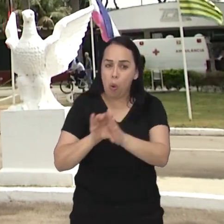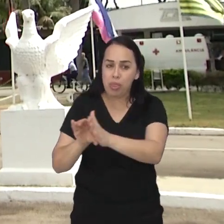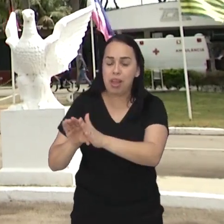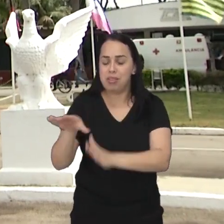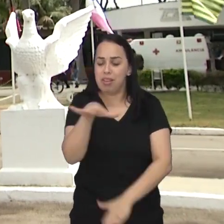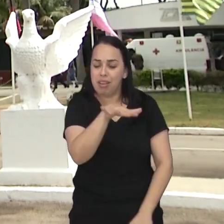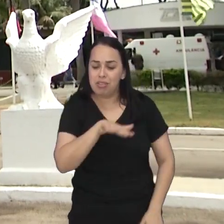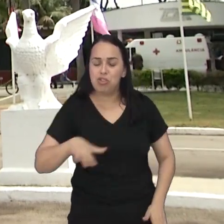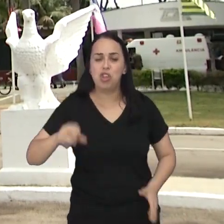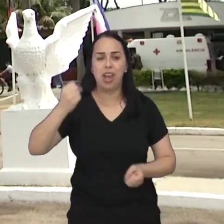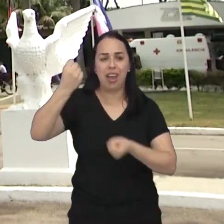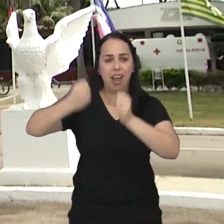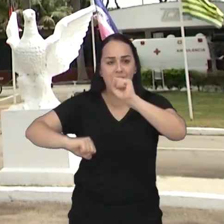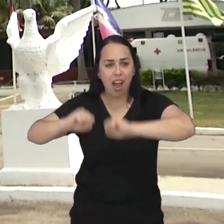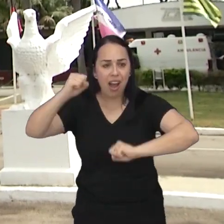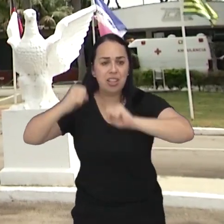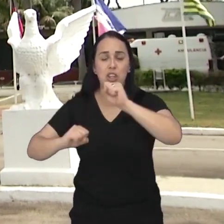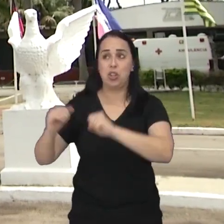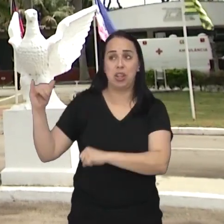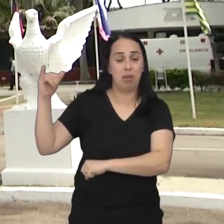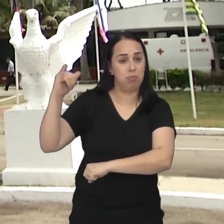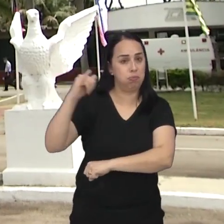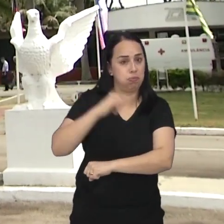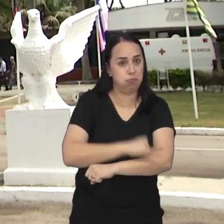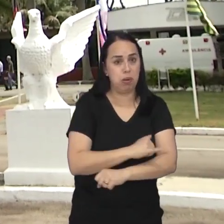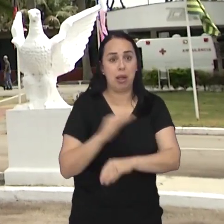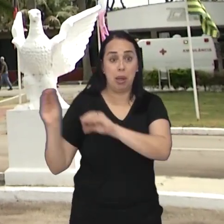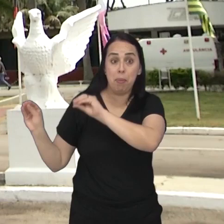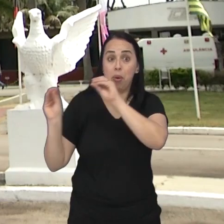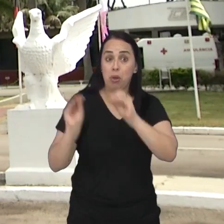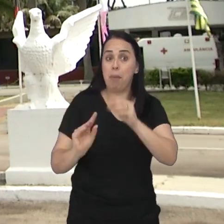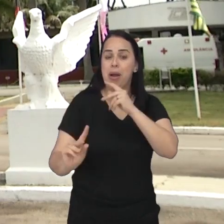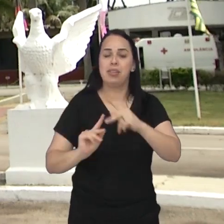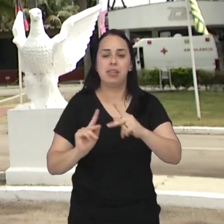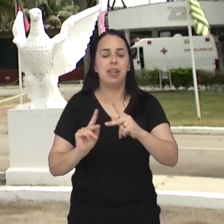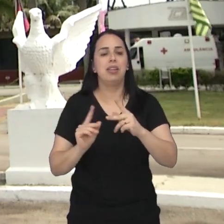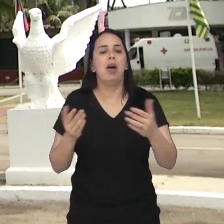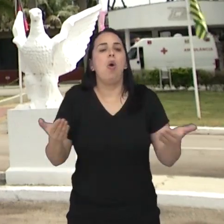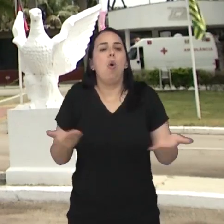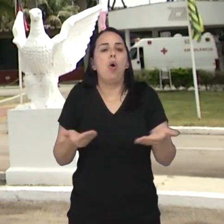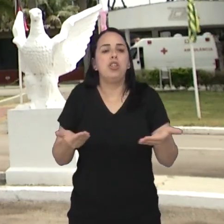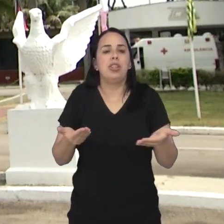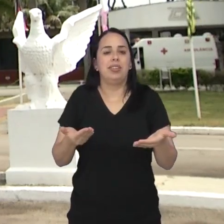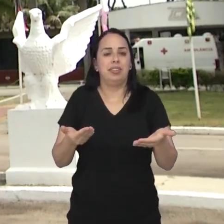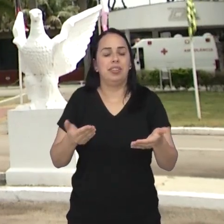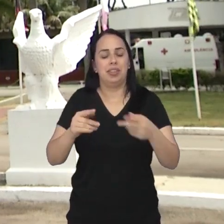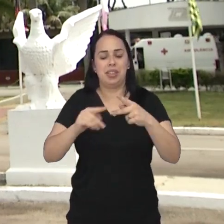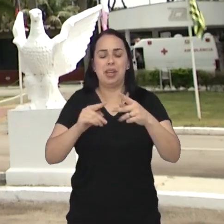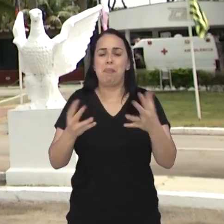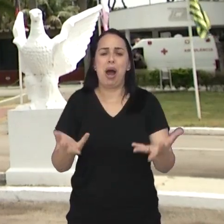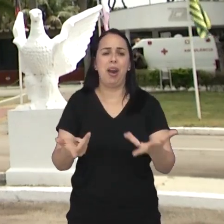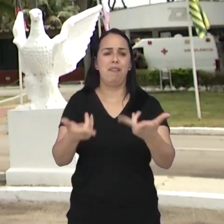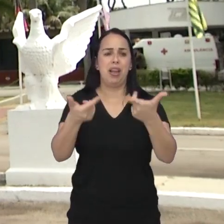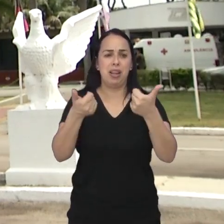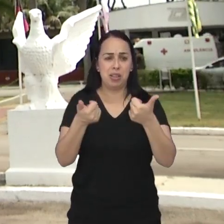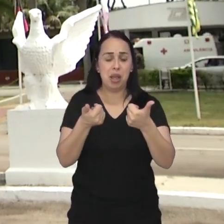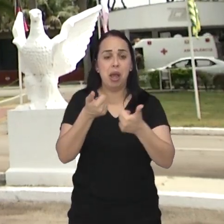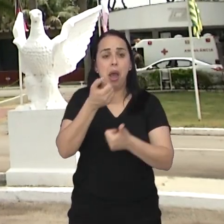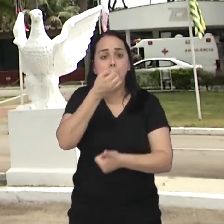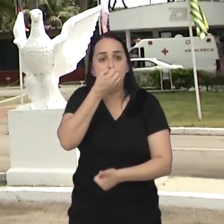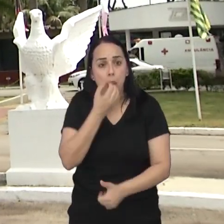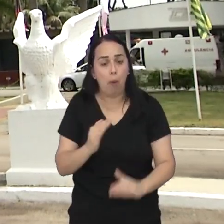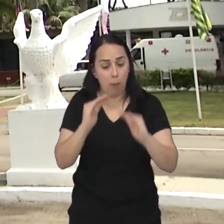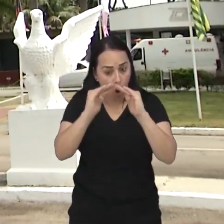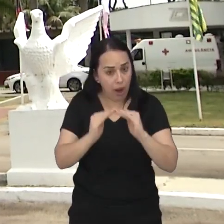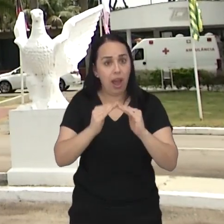um contexto, um ambiente de indústrias do setor aeroespacial que vieram para São José. Então hoje São José é essa cidade